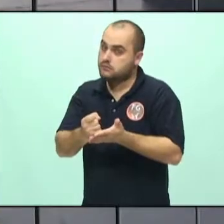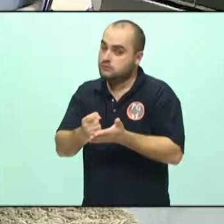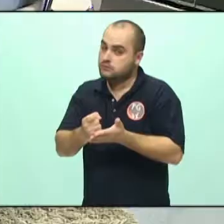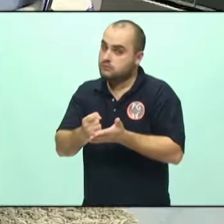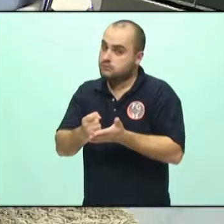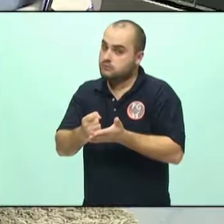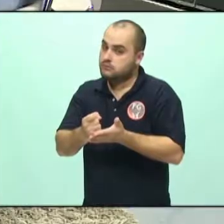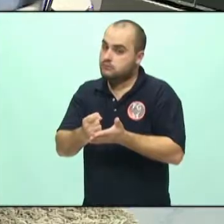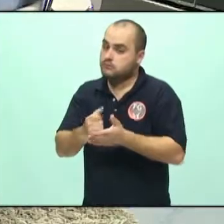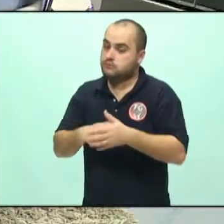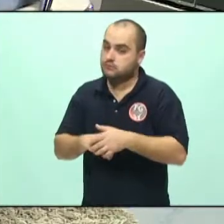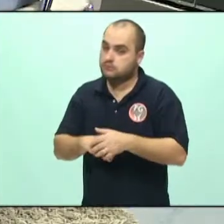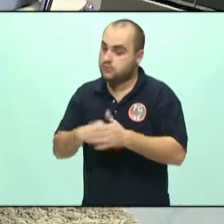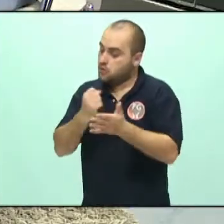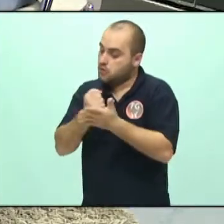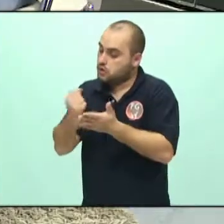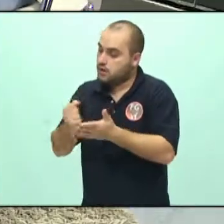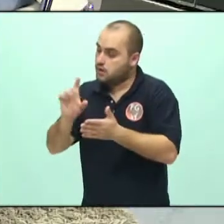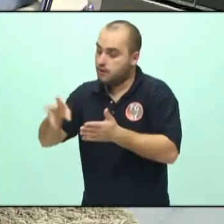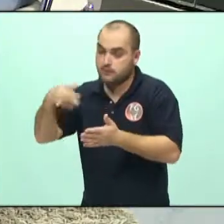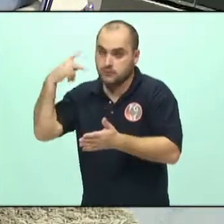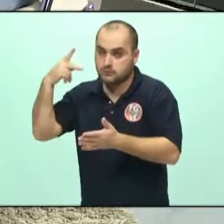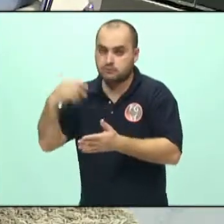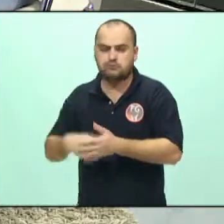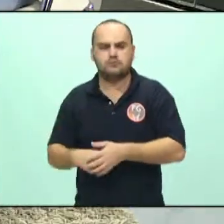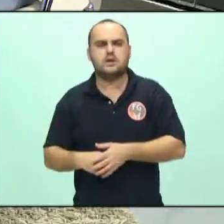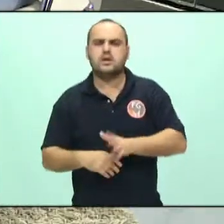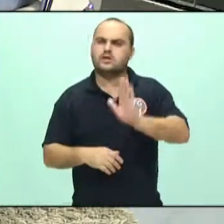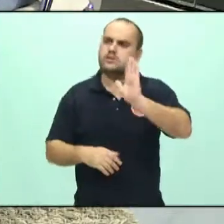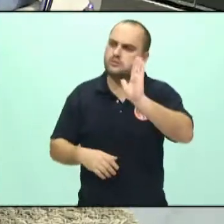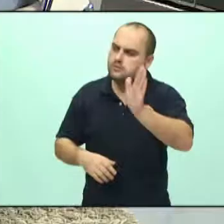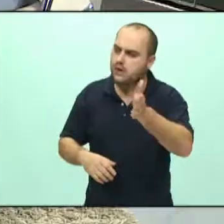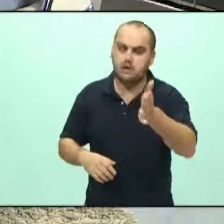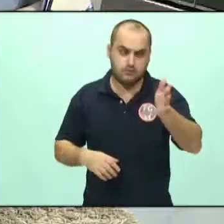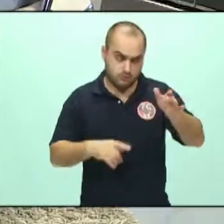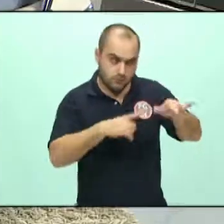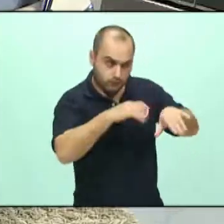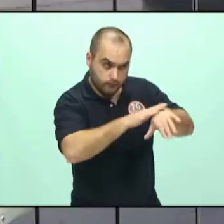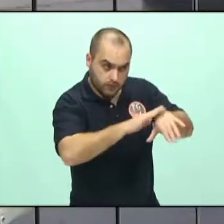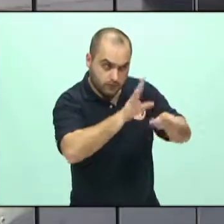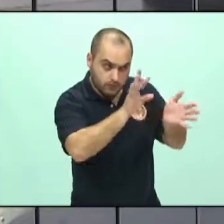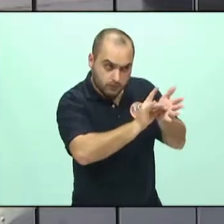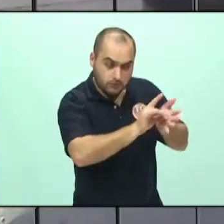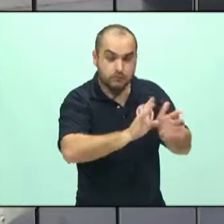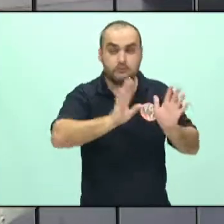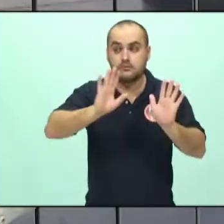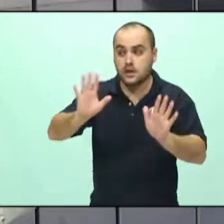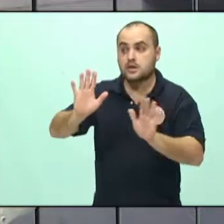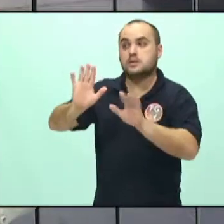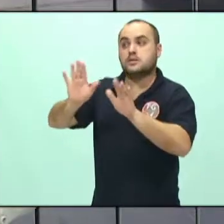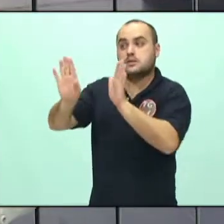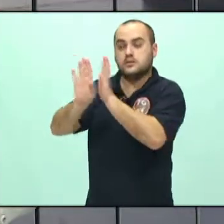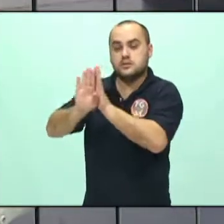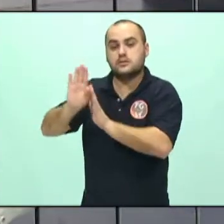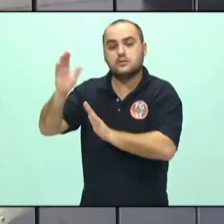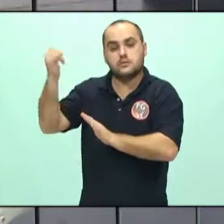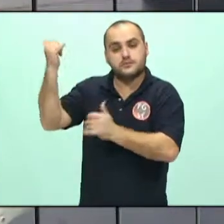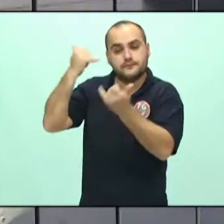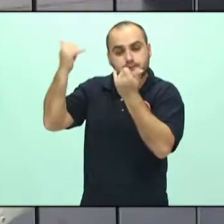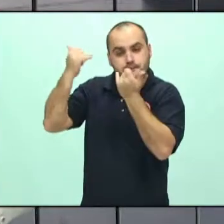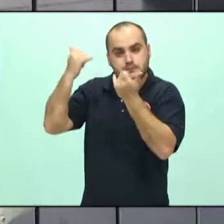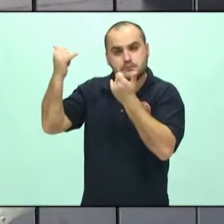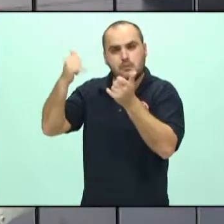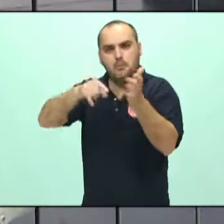essas conversas o senhor tem conhecimento que está acontecendo. Chegou para mim informações de que há pesquisas que me colocam muito bem